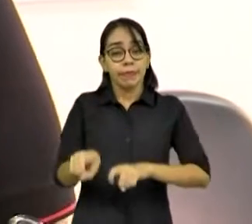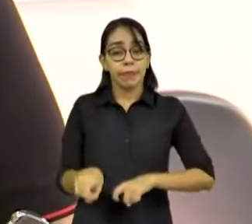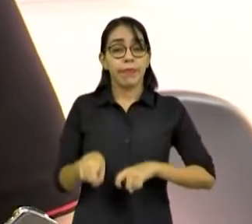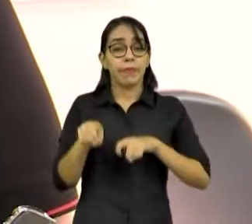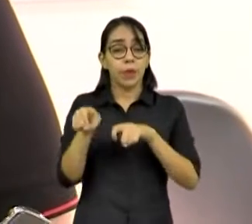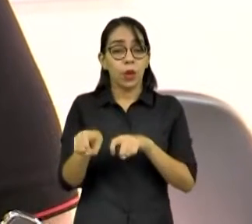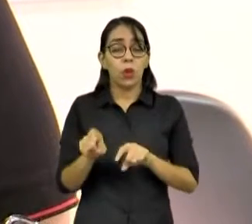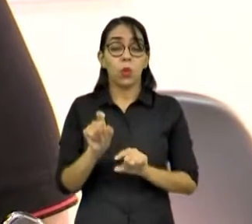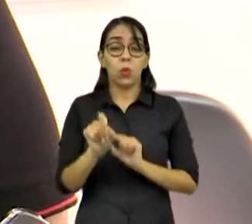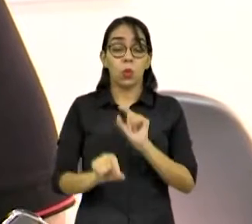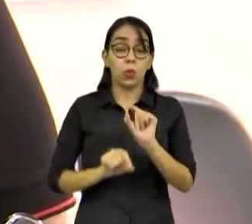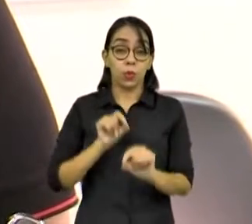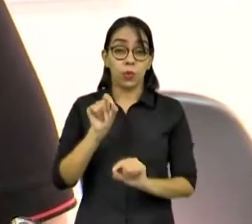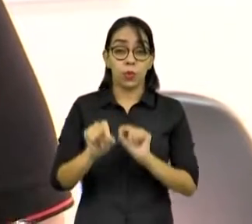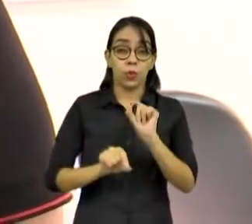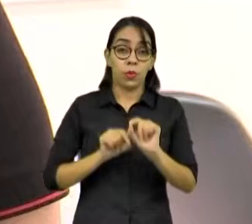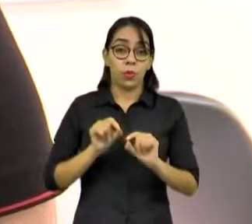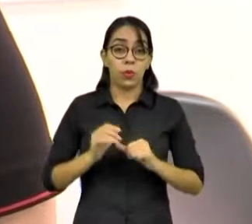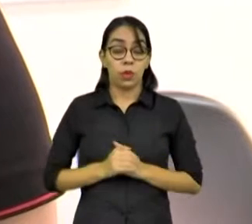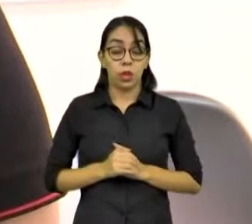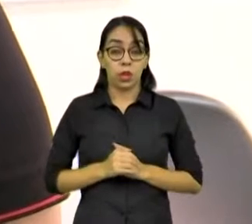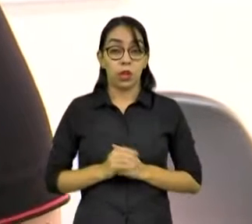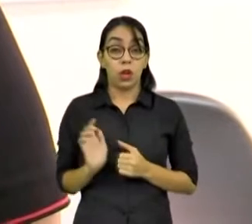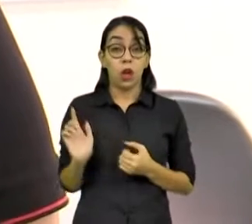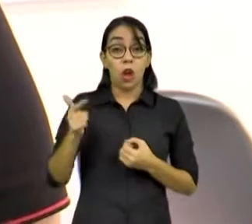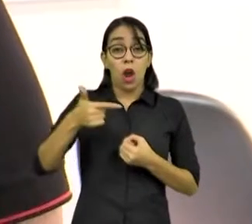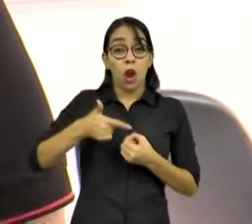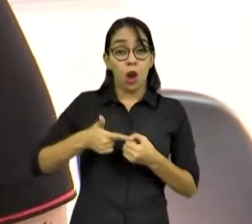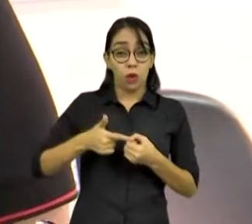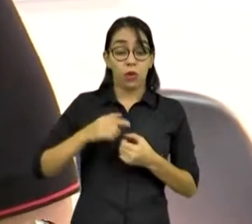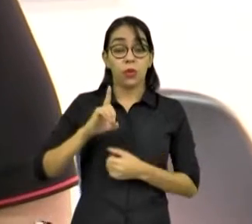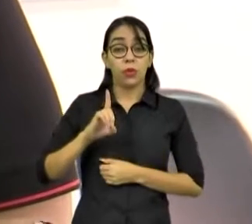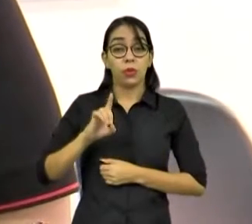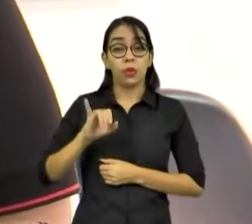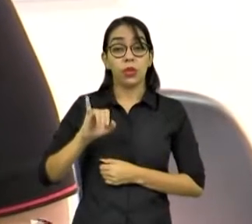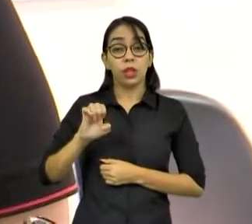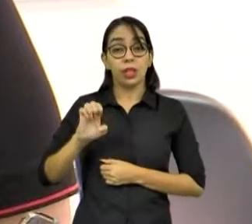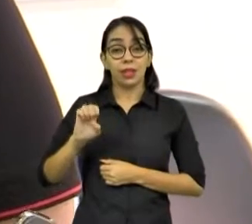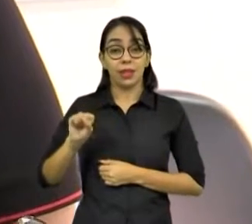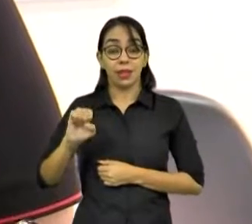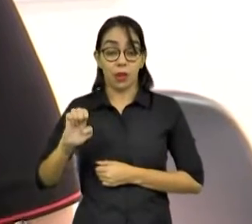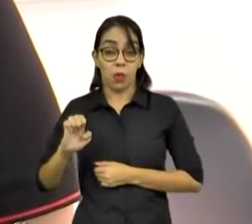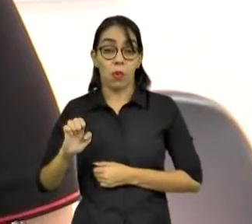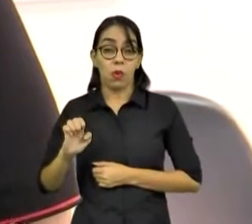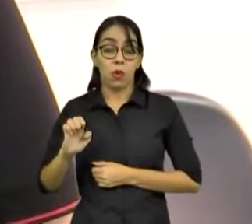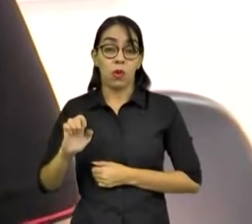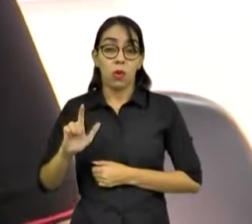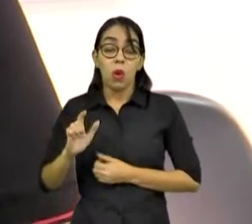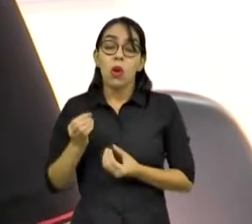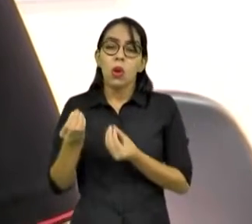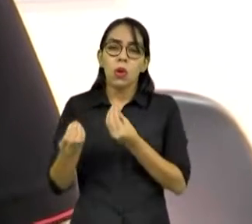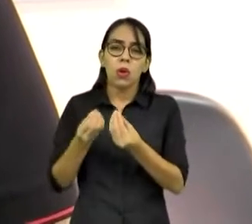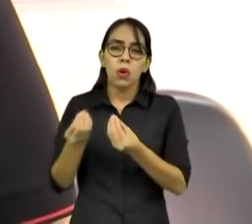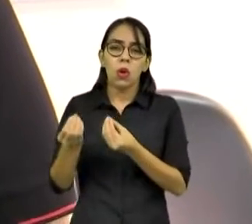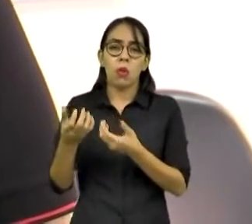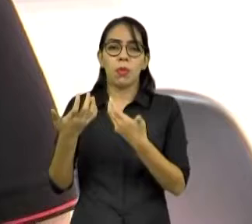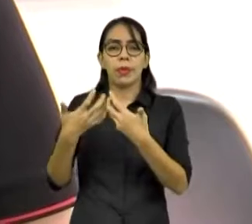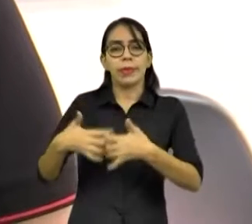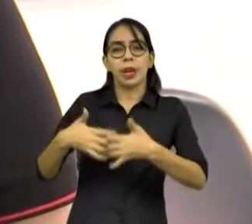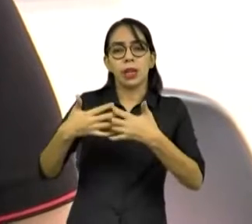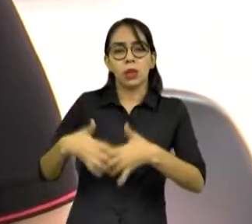do aumento do óleo diesel, encareceu a hora e máquina do trator. No ano passado estava em torno de R$ 130, R$